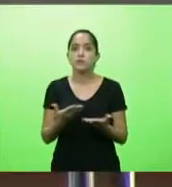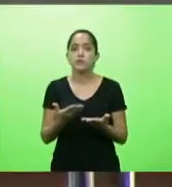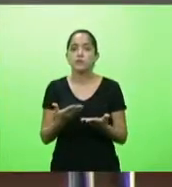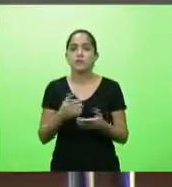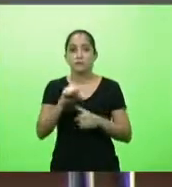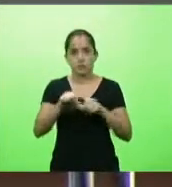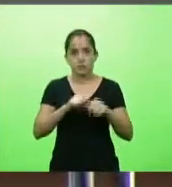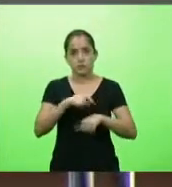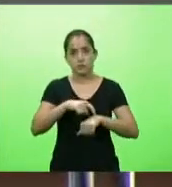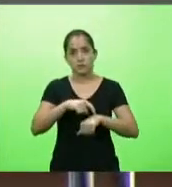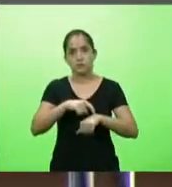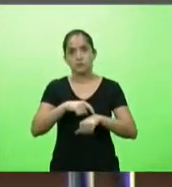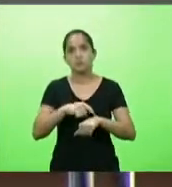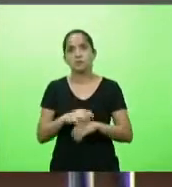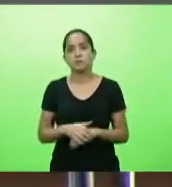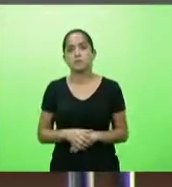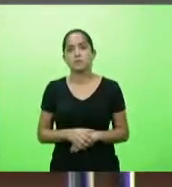anteriormente.